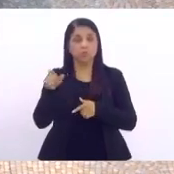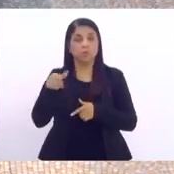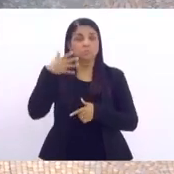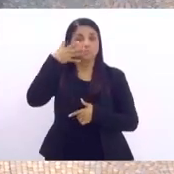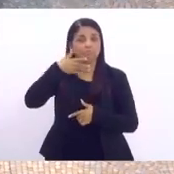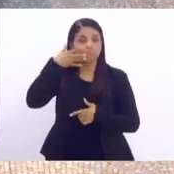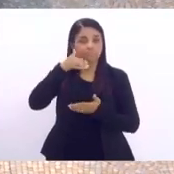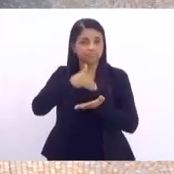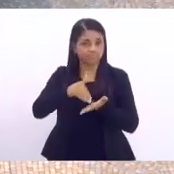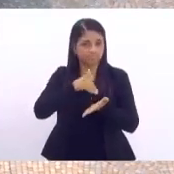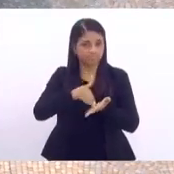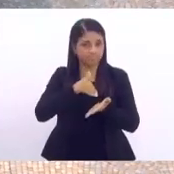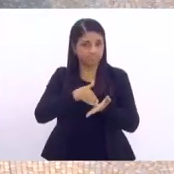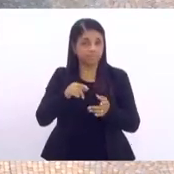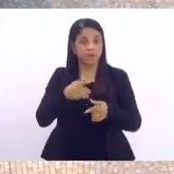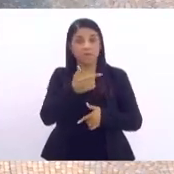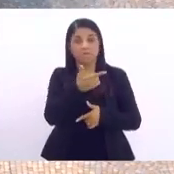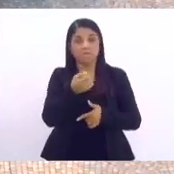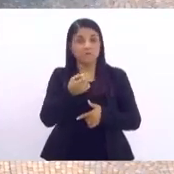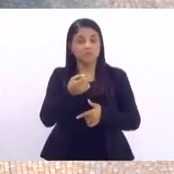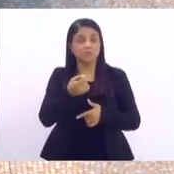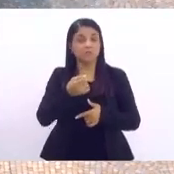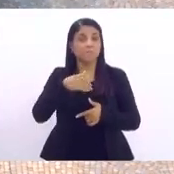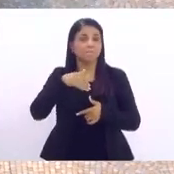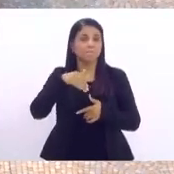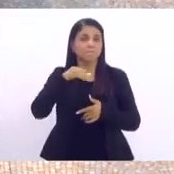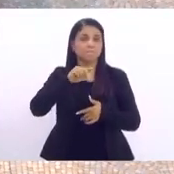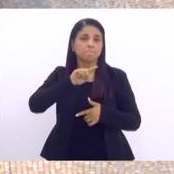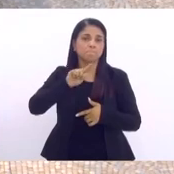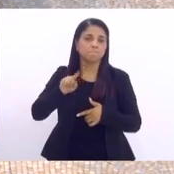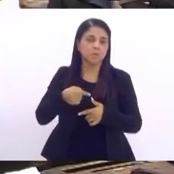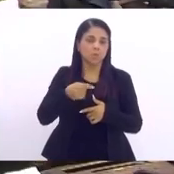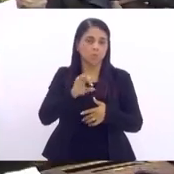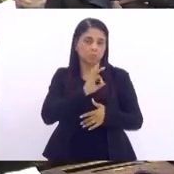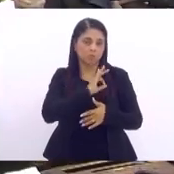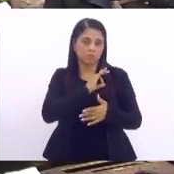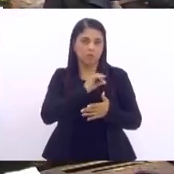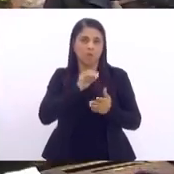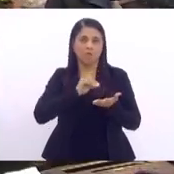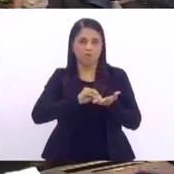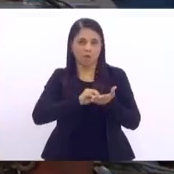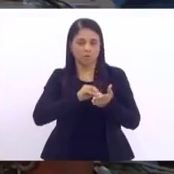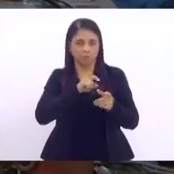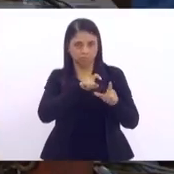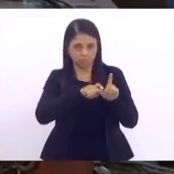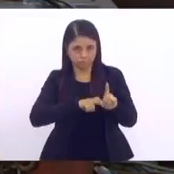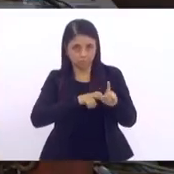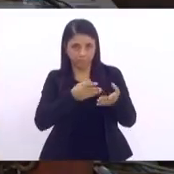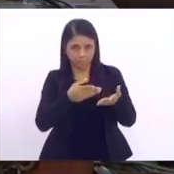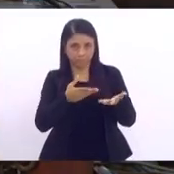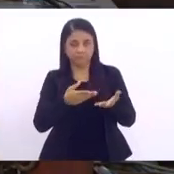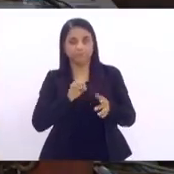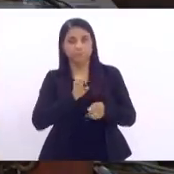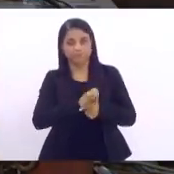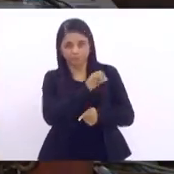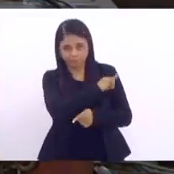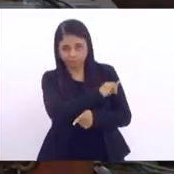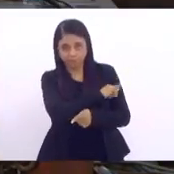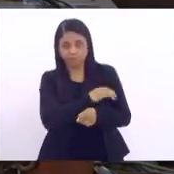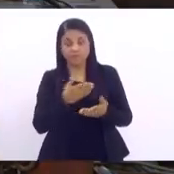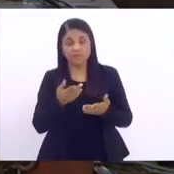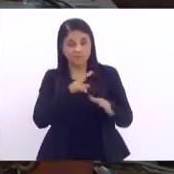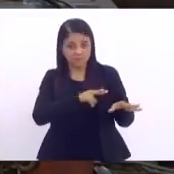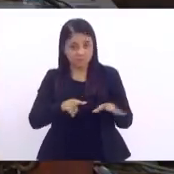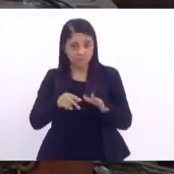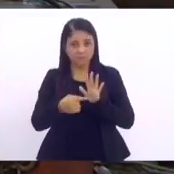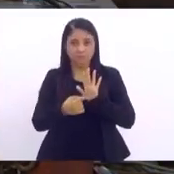20 mil policiais no estado do Rio de Janeiro. Com certeza. Essa semana ainda a gente apresenta alguma resposta para Vossa